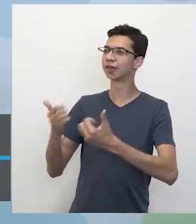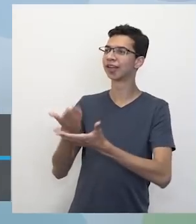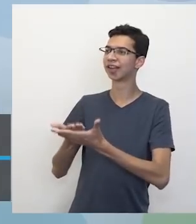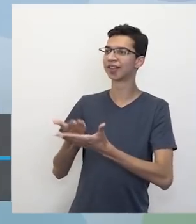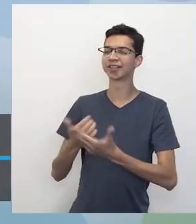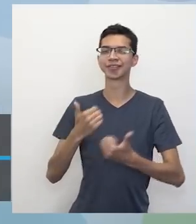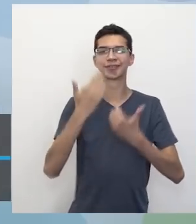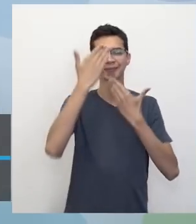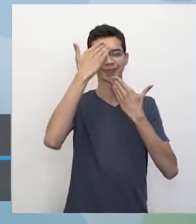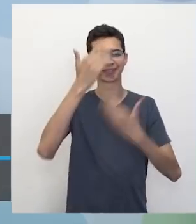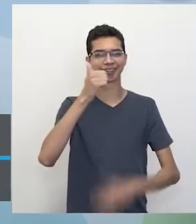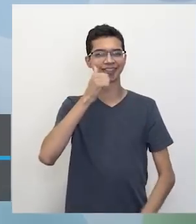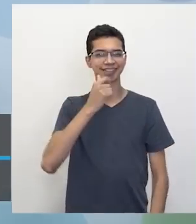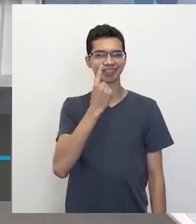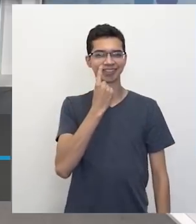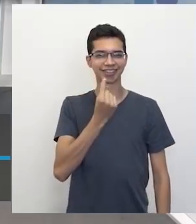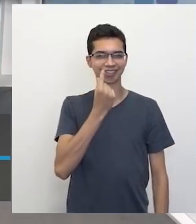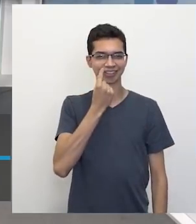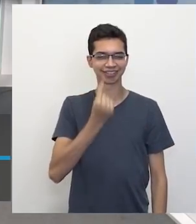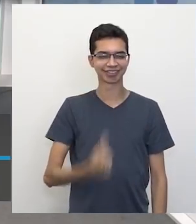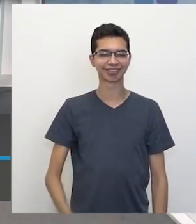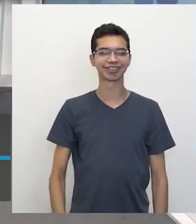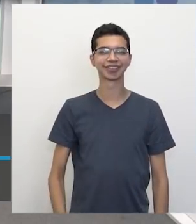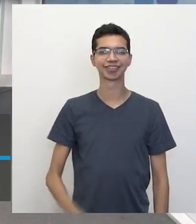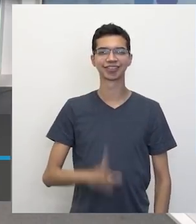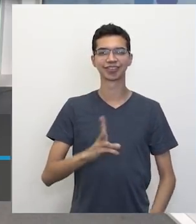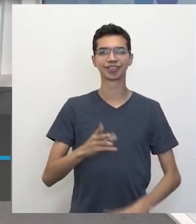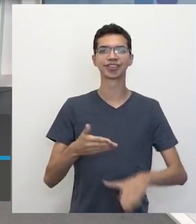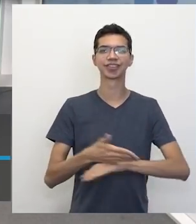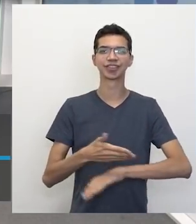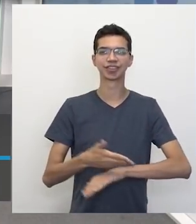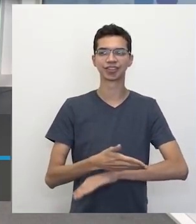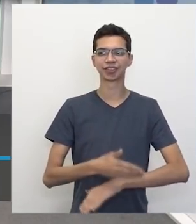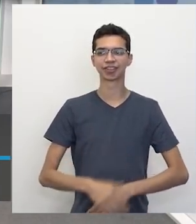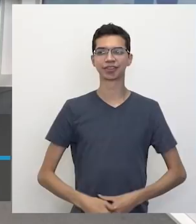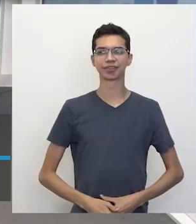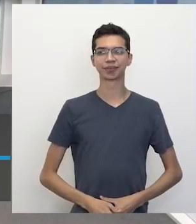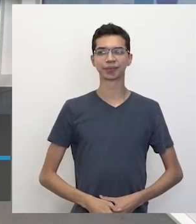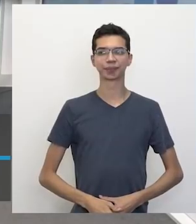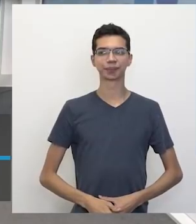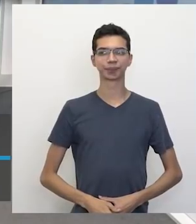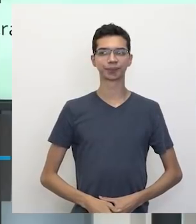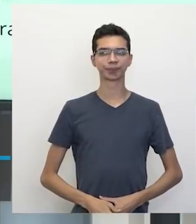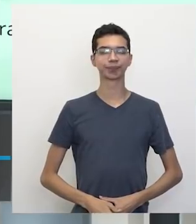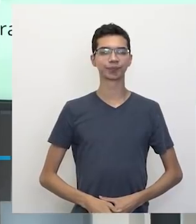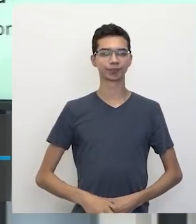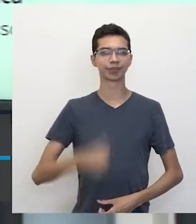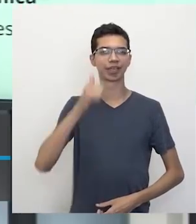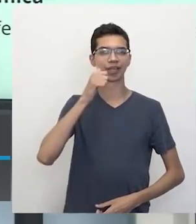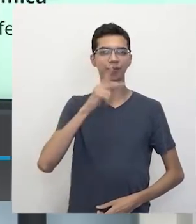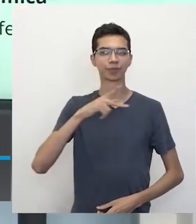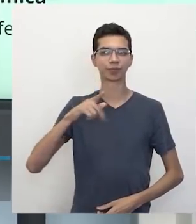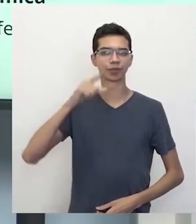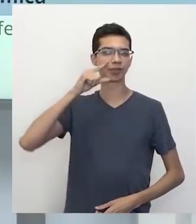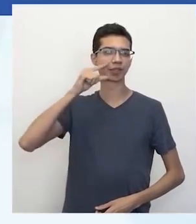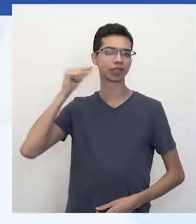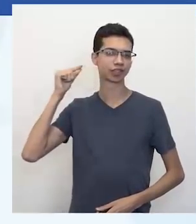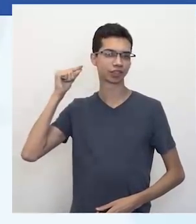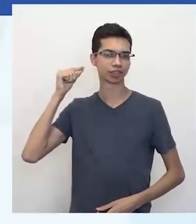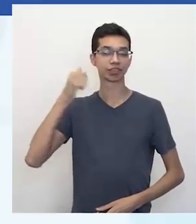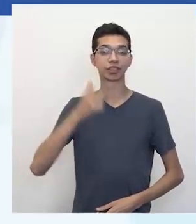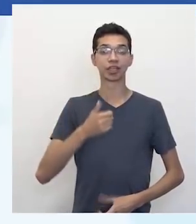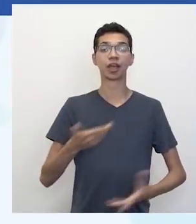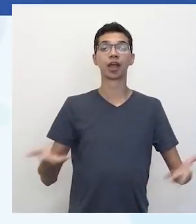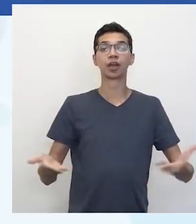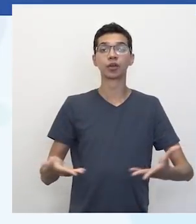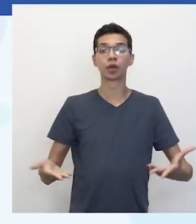Nas interações. Vamos lá, gente? Hoje a aula vai ser sobre conservação